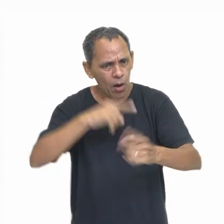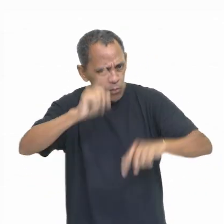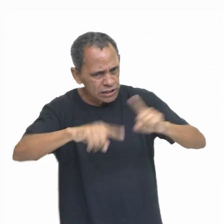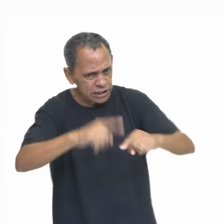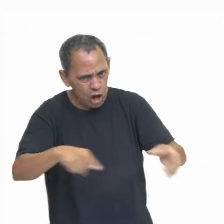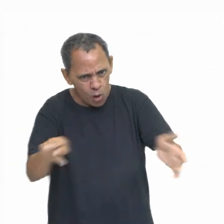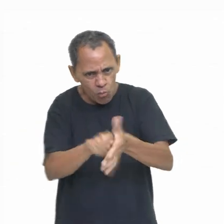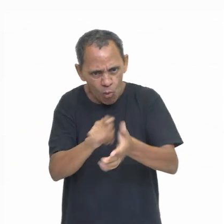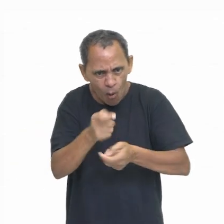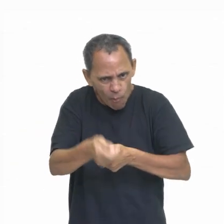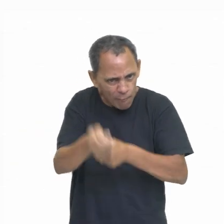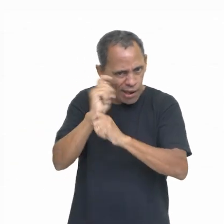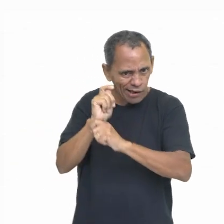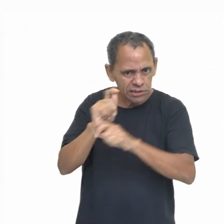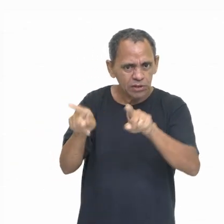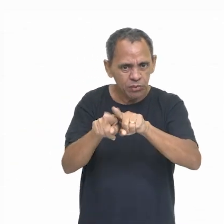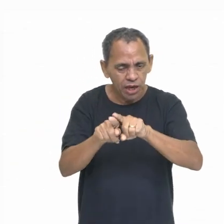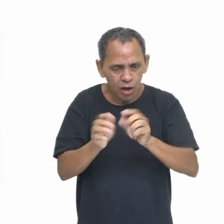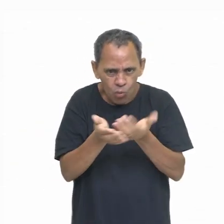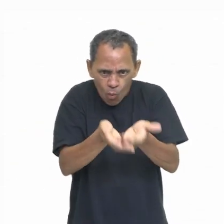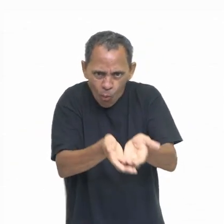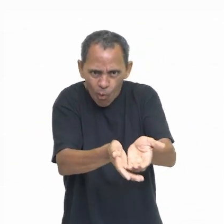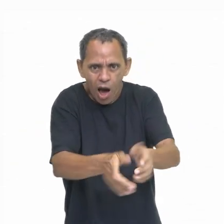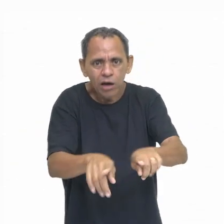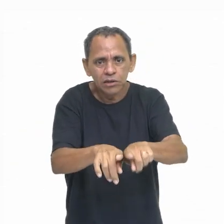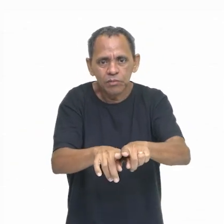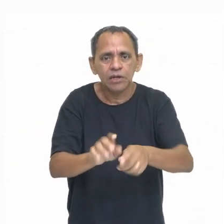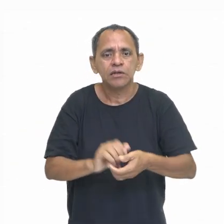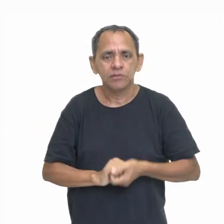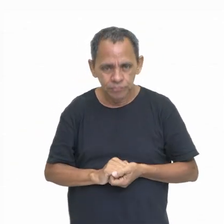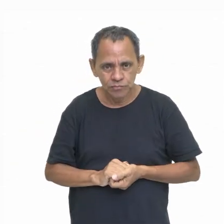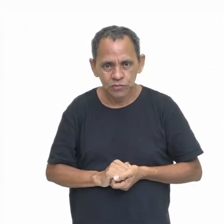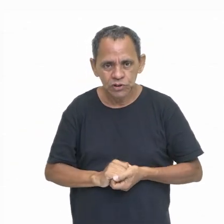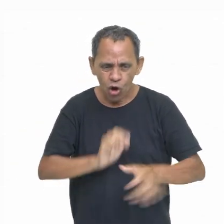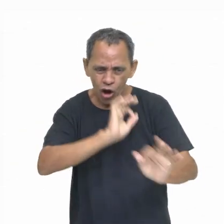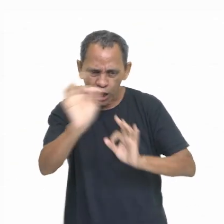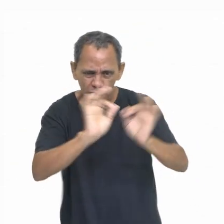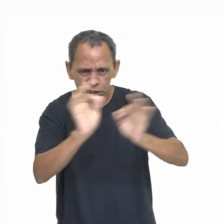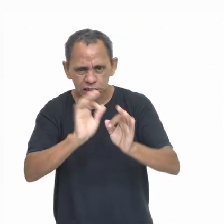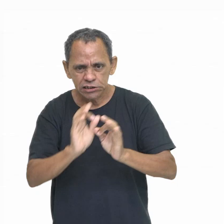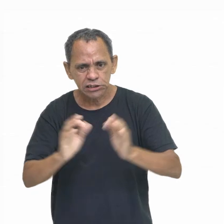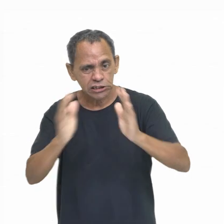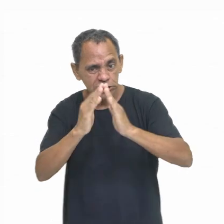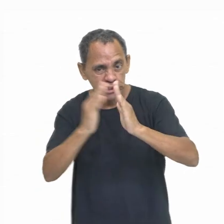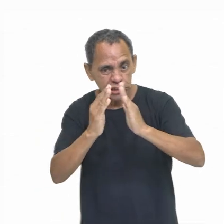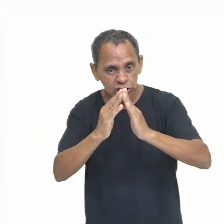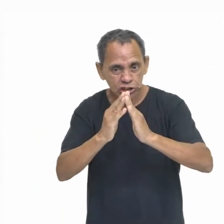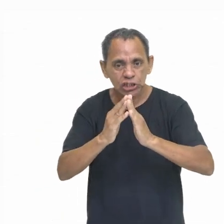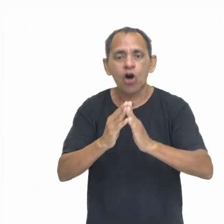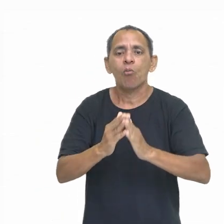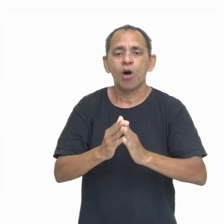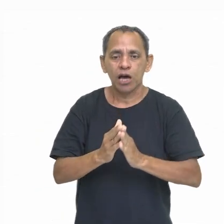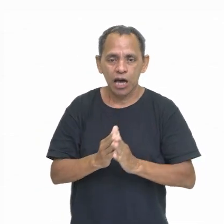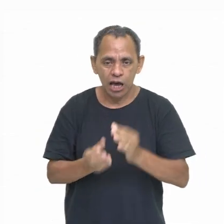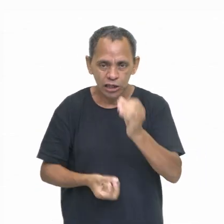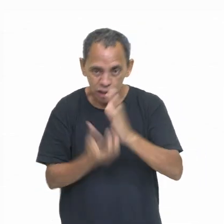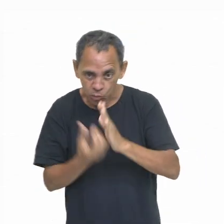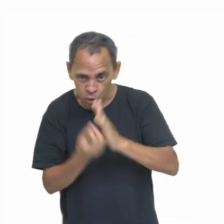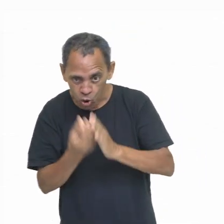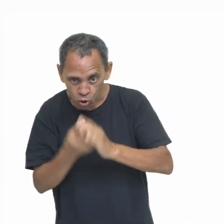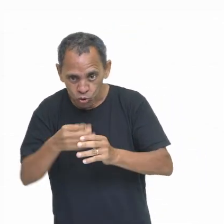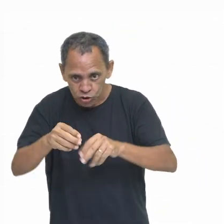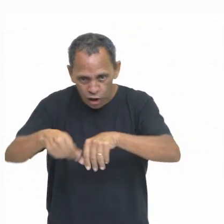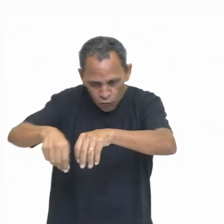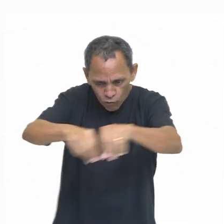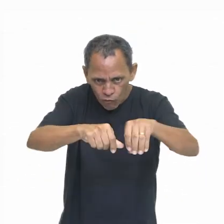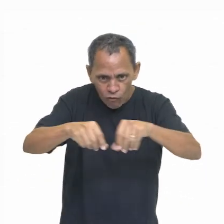mim. Quer 2 fornos? Quer montar uma casa de farinha? Garanta que a sua família mais a casa do vizinho votem